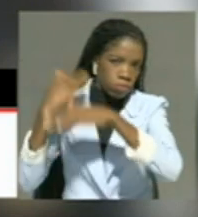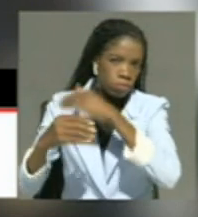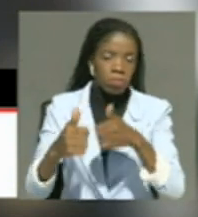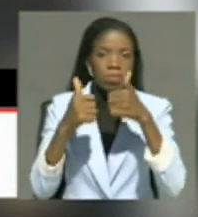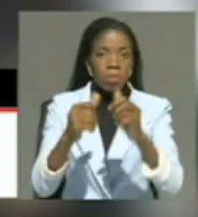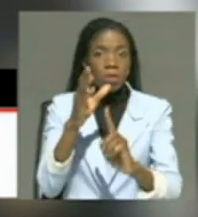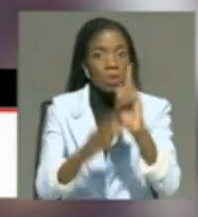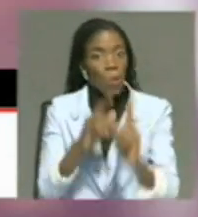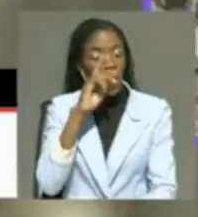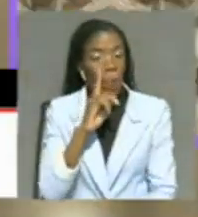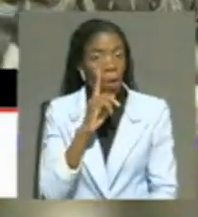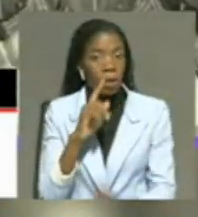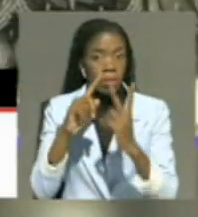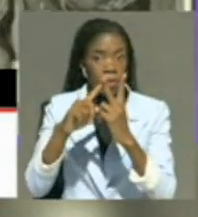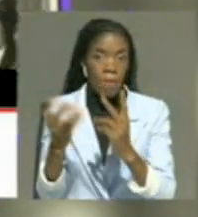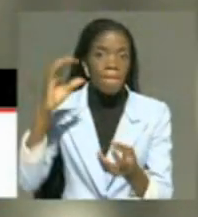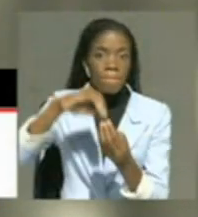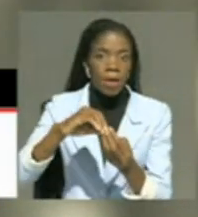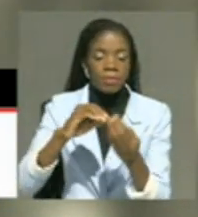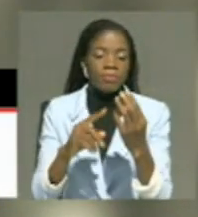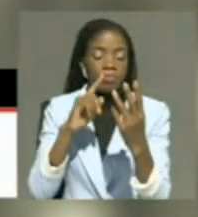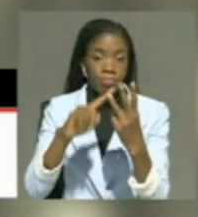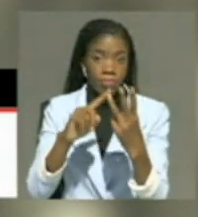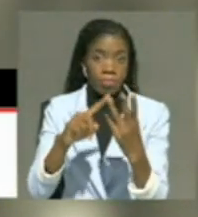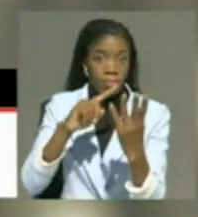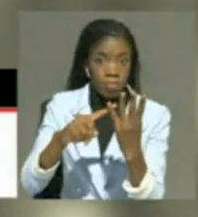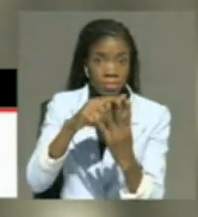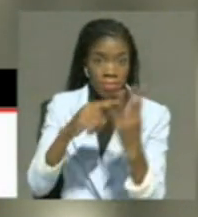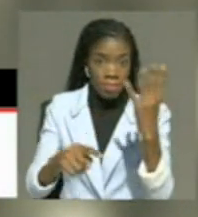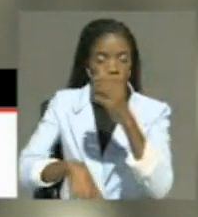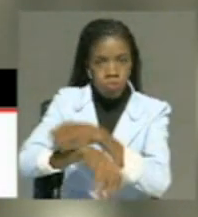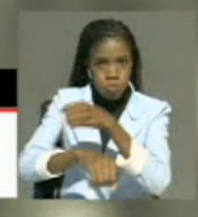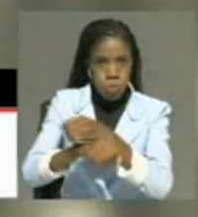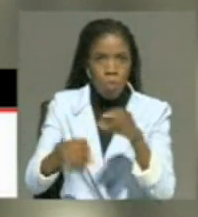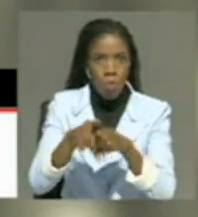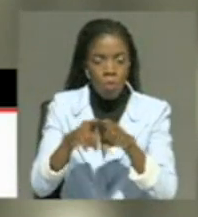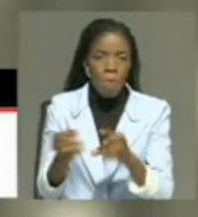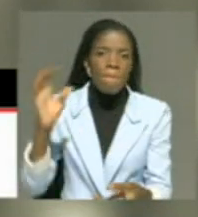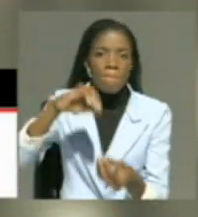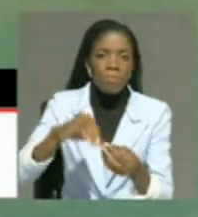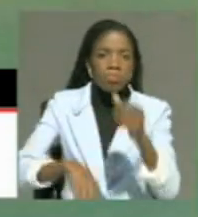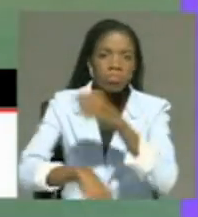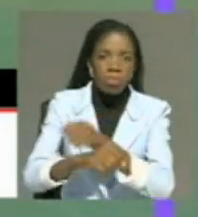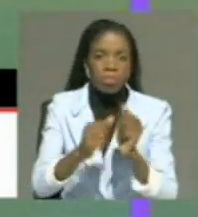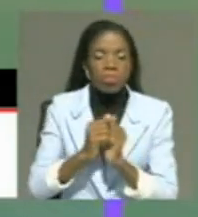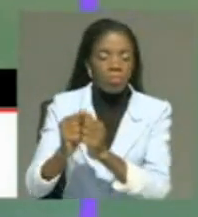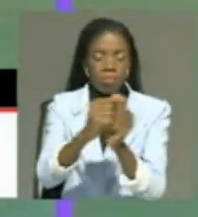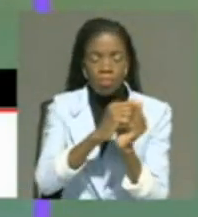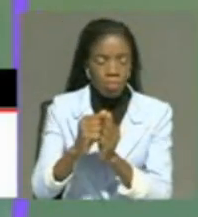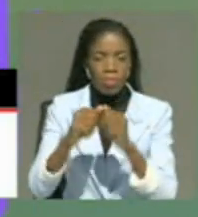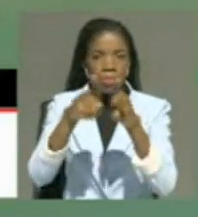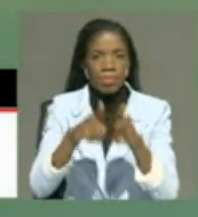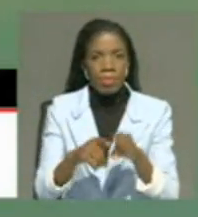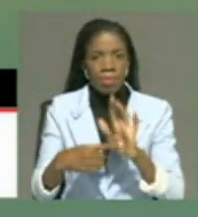como Maria Garcia Zezinha, Hermínia Coelho, Belinha Teixeira, Marisa Costa, Liliana e